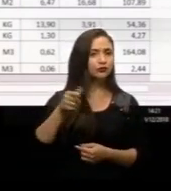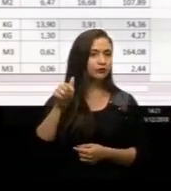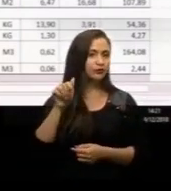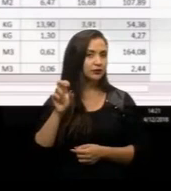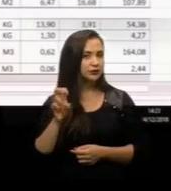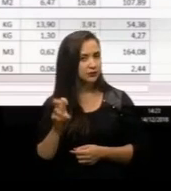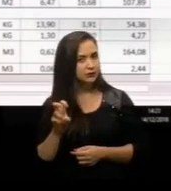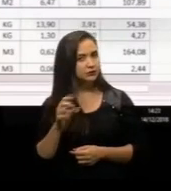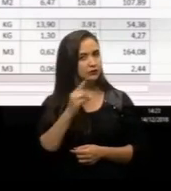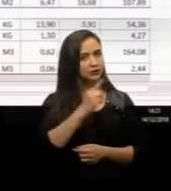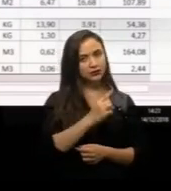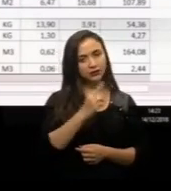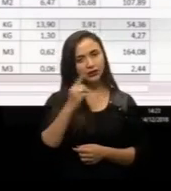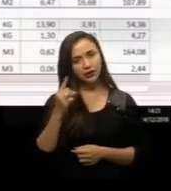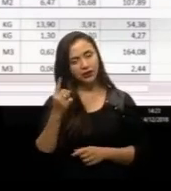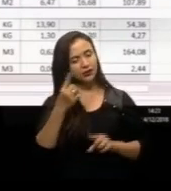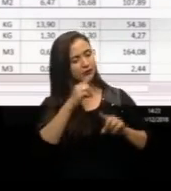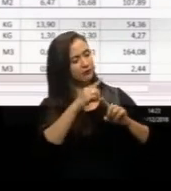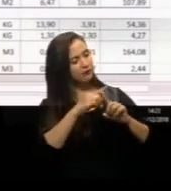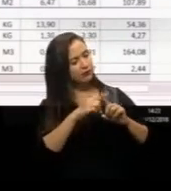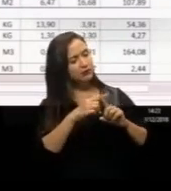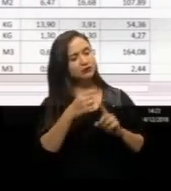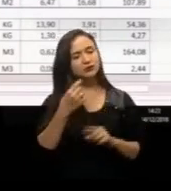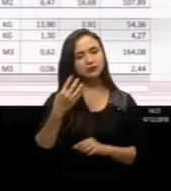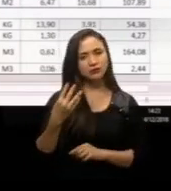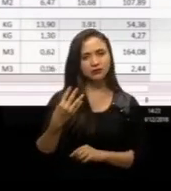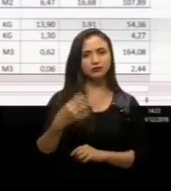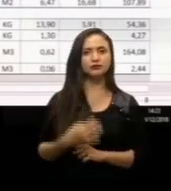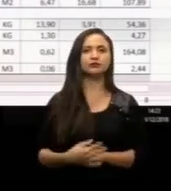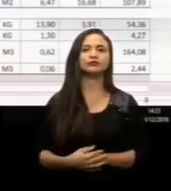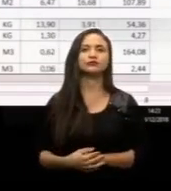0,15 cada uma vezes 4.